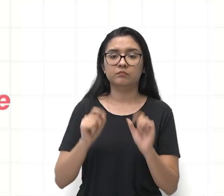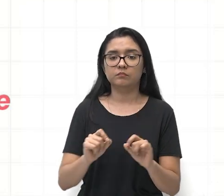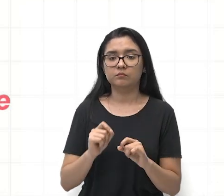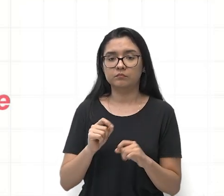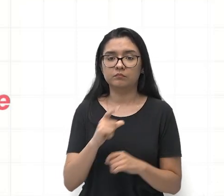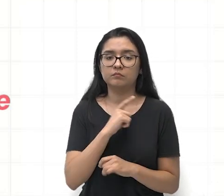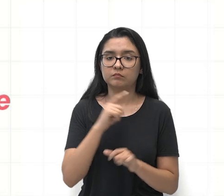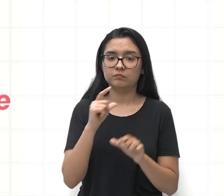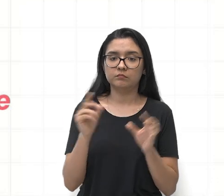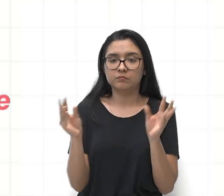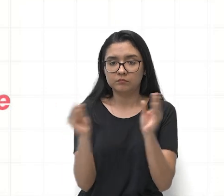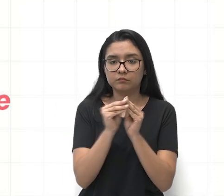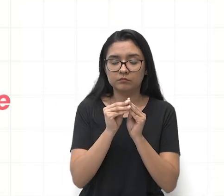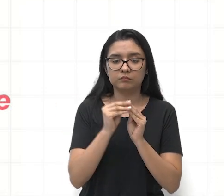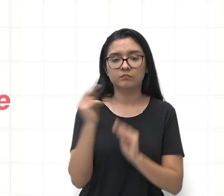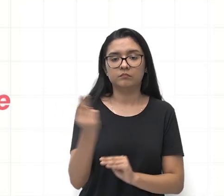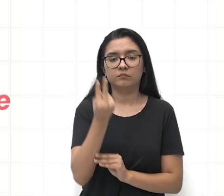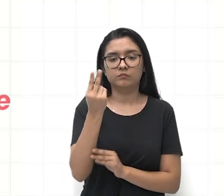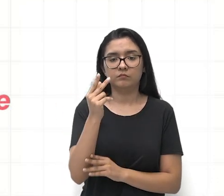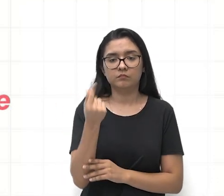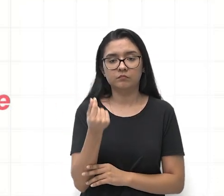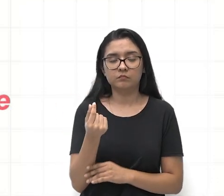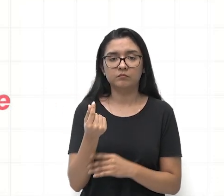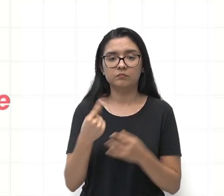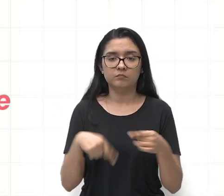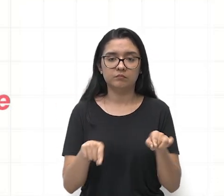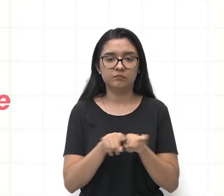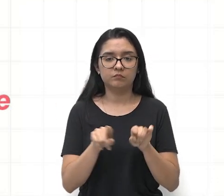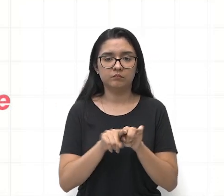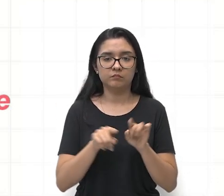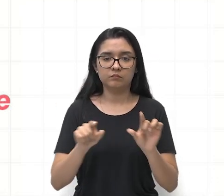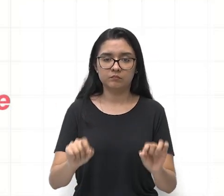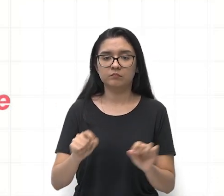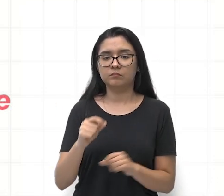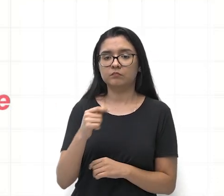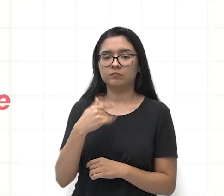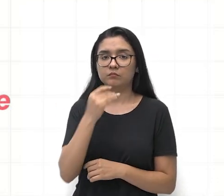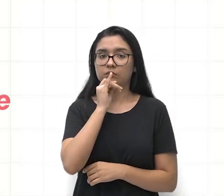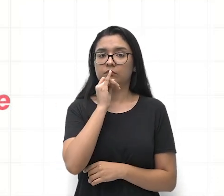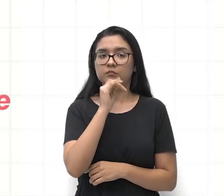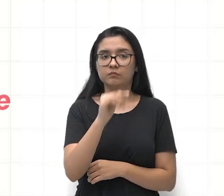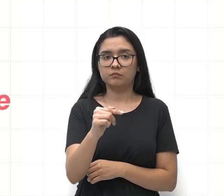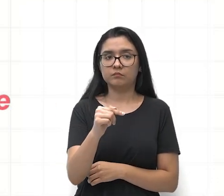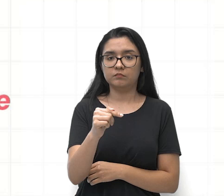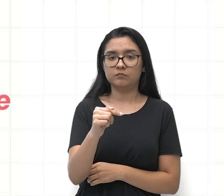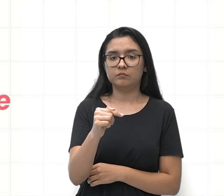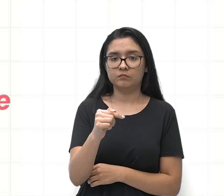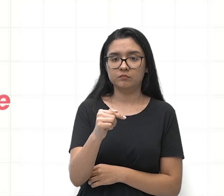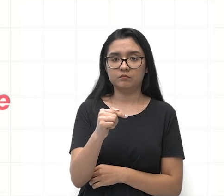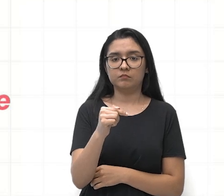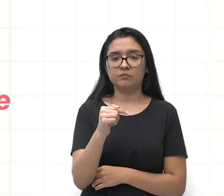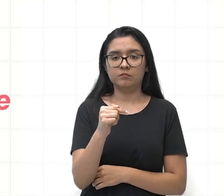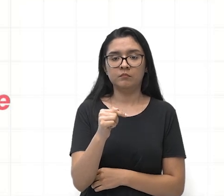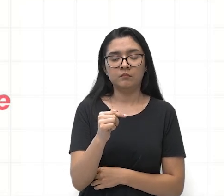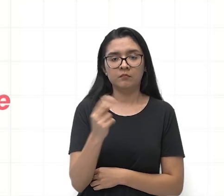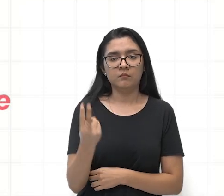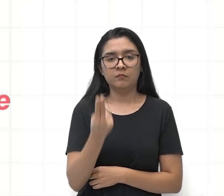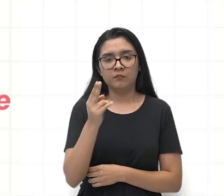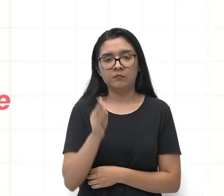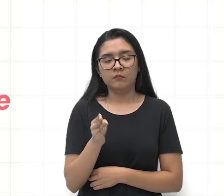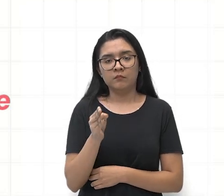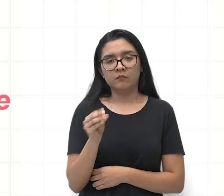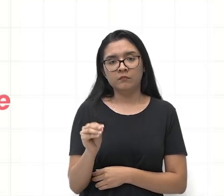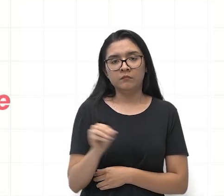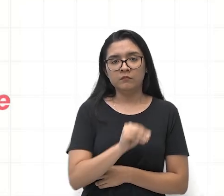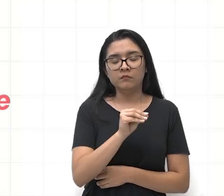vai ser arredondado. Ou seja, nós vamos arredondá-lo, né, já que o 7 aqui, né, vamos arredondar para 2 casas decimais.